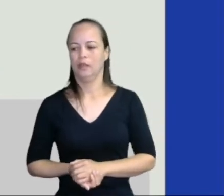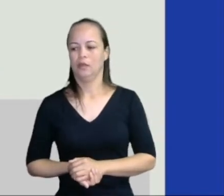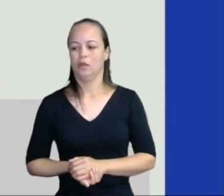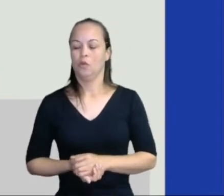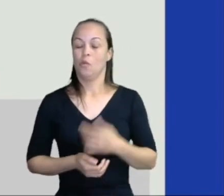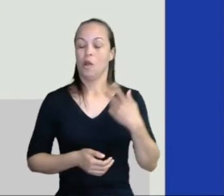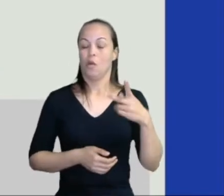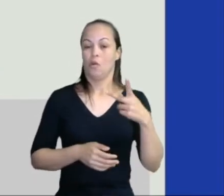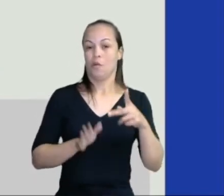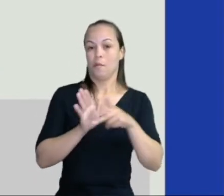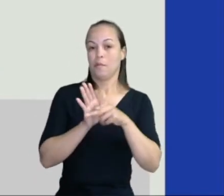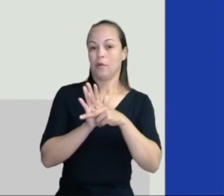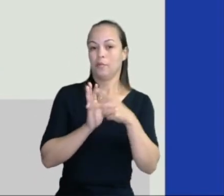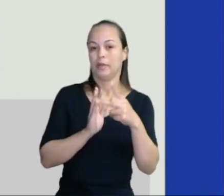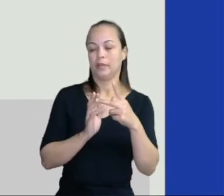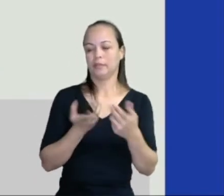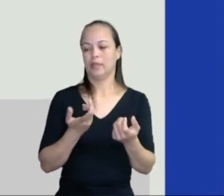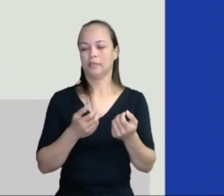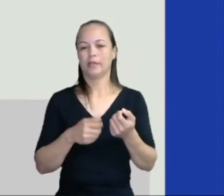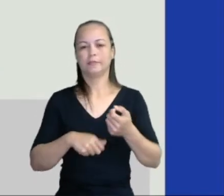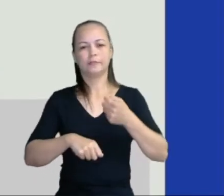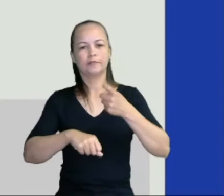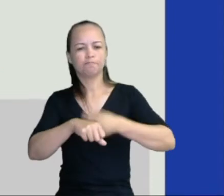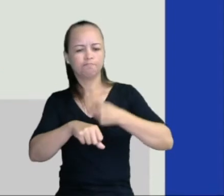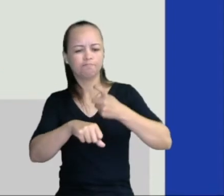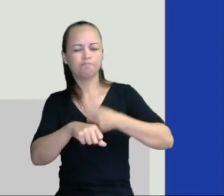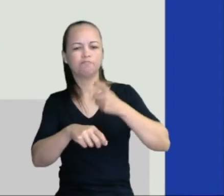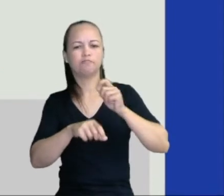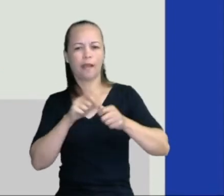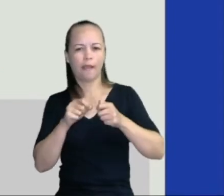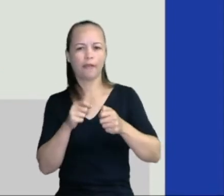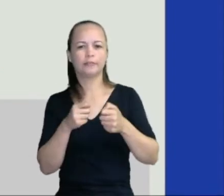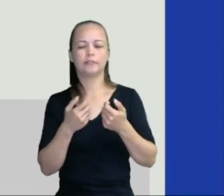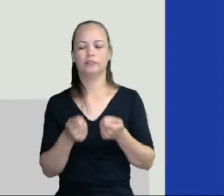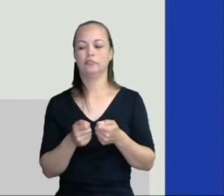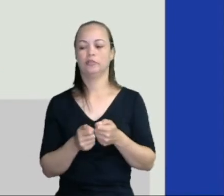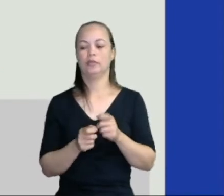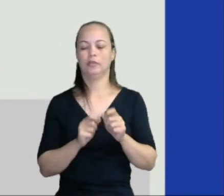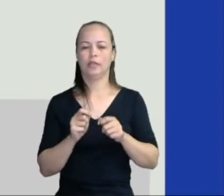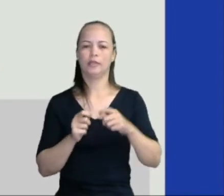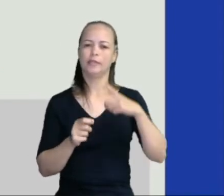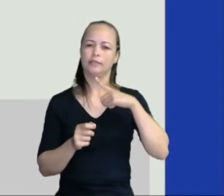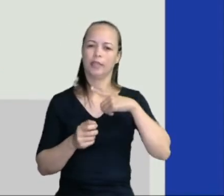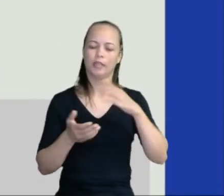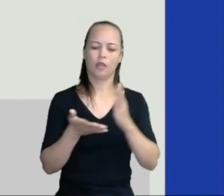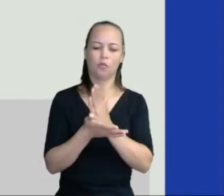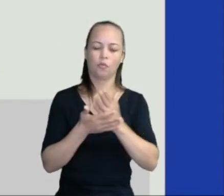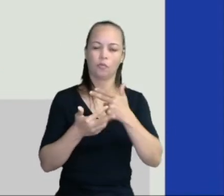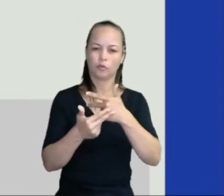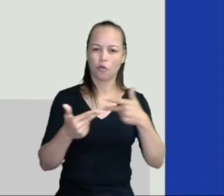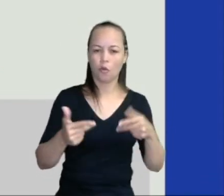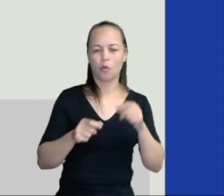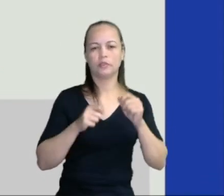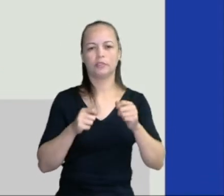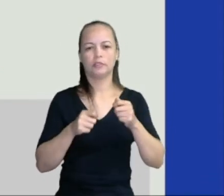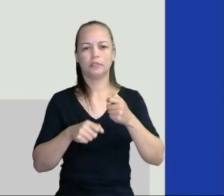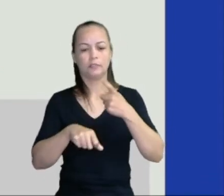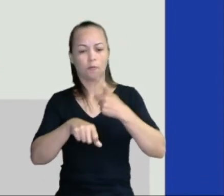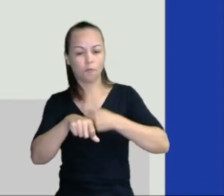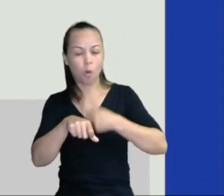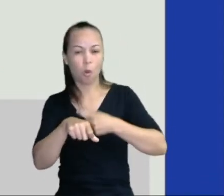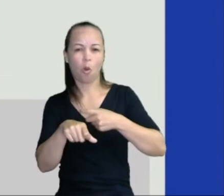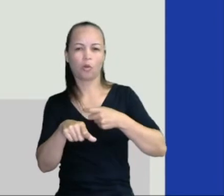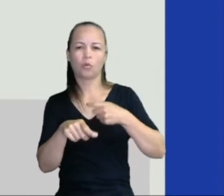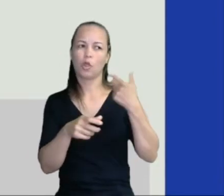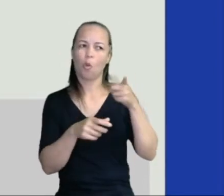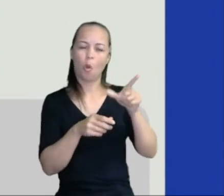outra propriedade é a questão da resistência. Existem alguns materiais que são resistentes e outros que não são.